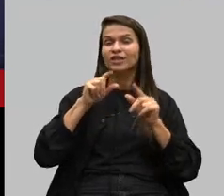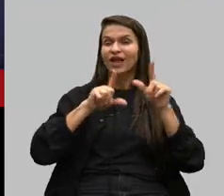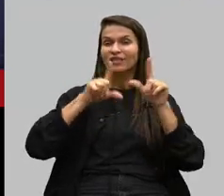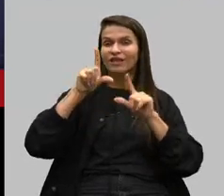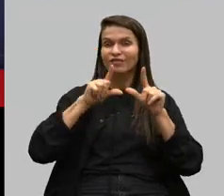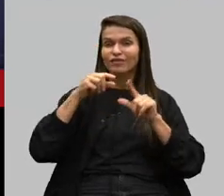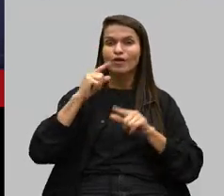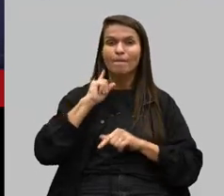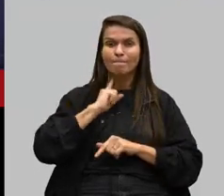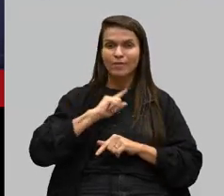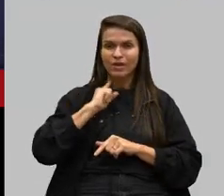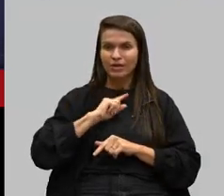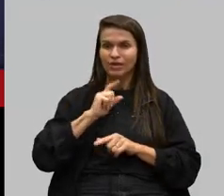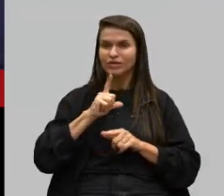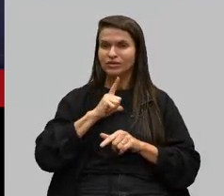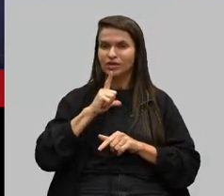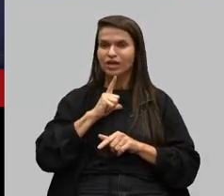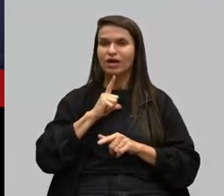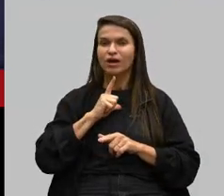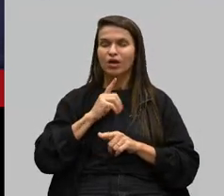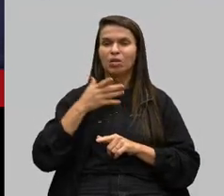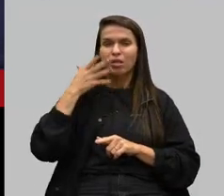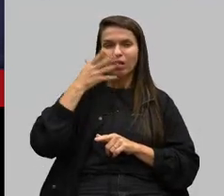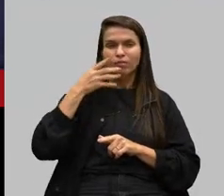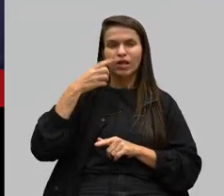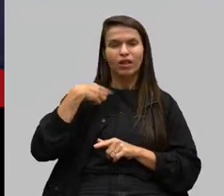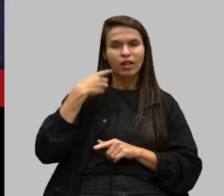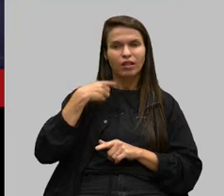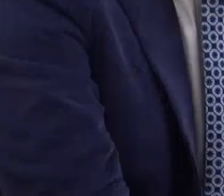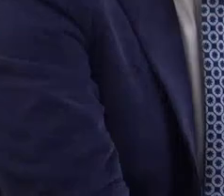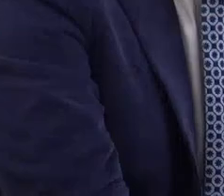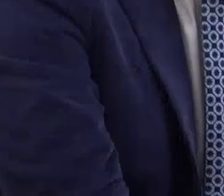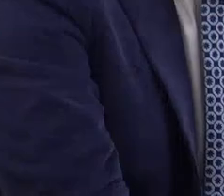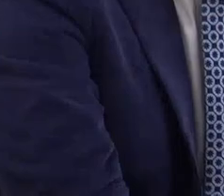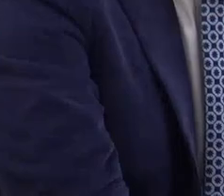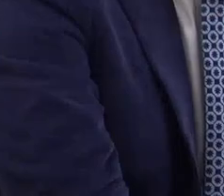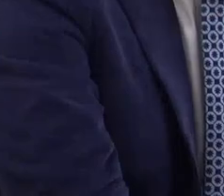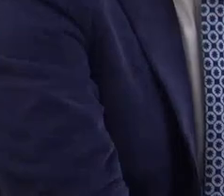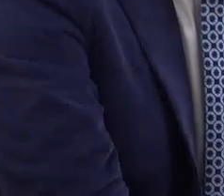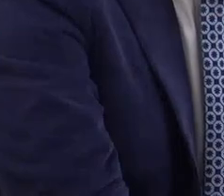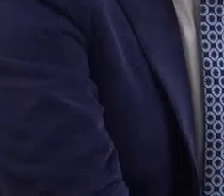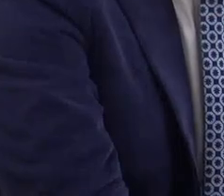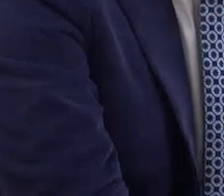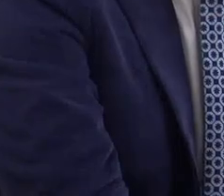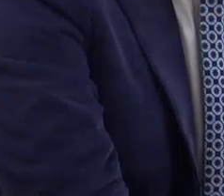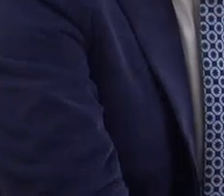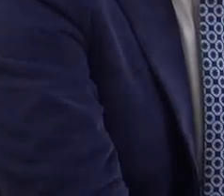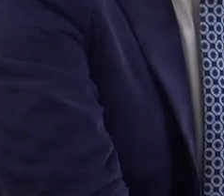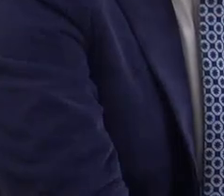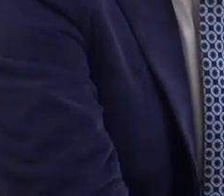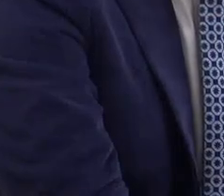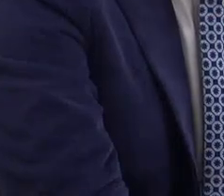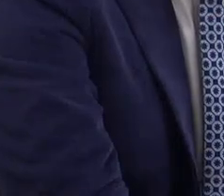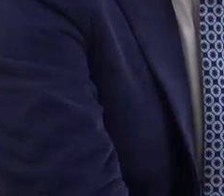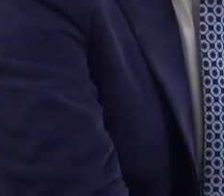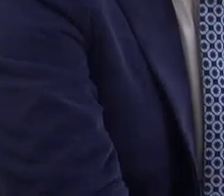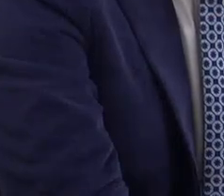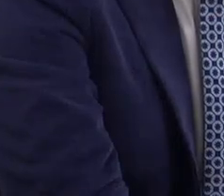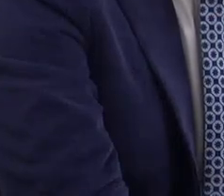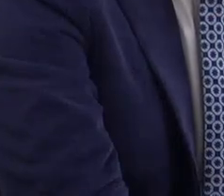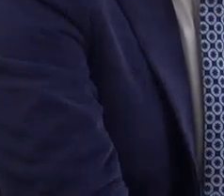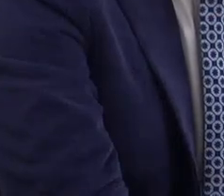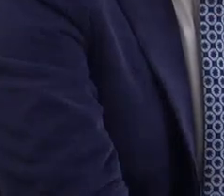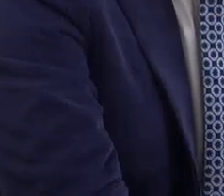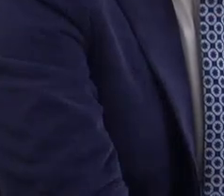nas palavras do nosso colega Deputado que fez a denúncia uma mistura do público partidário e governo um comando